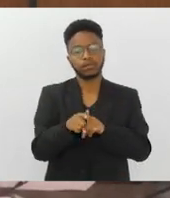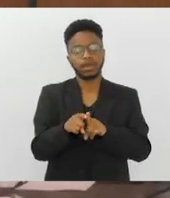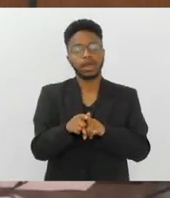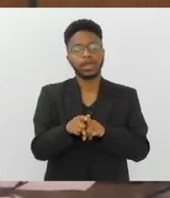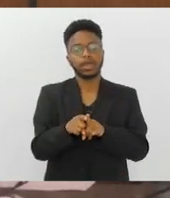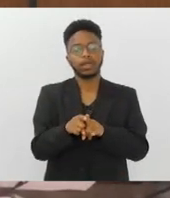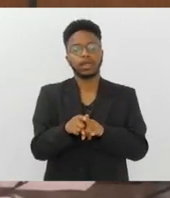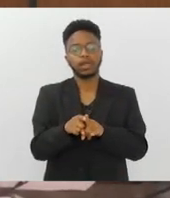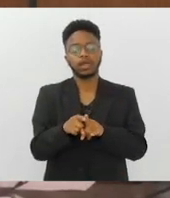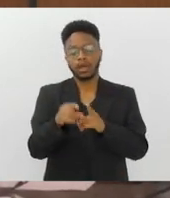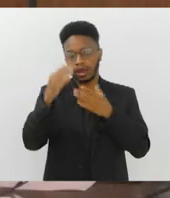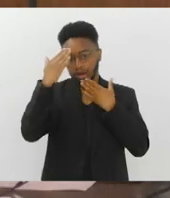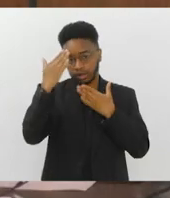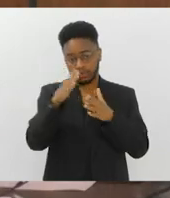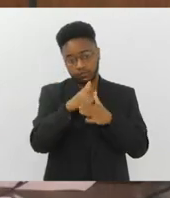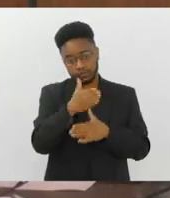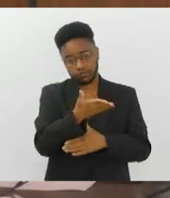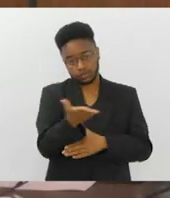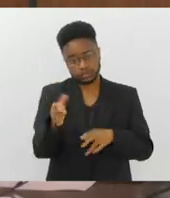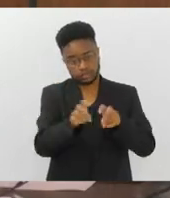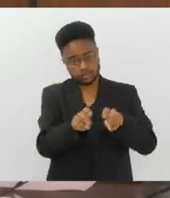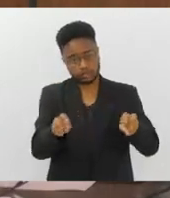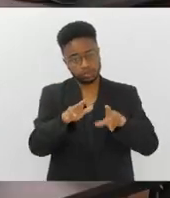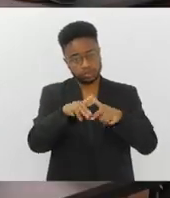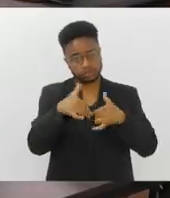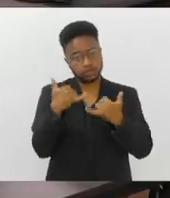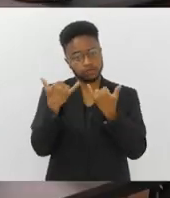também por todas as informações. Obrigada.